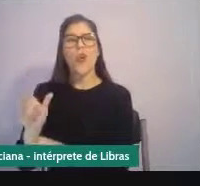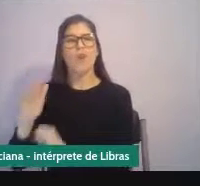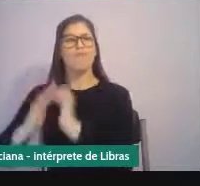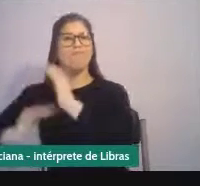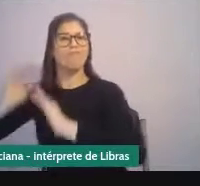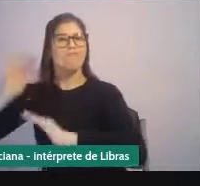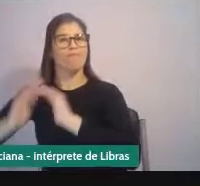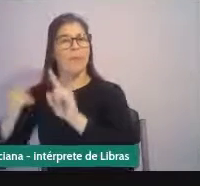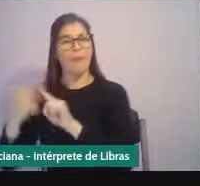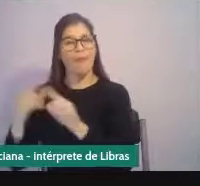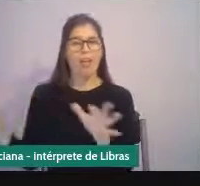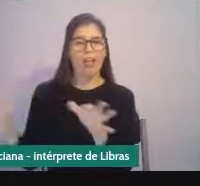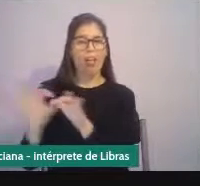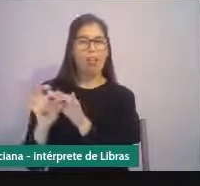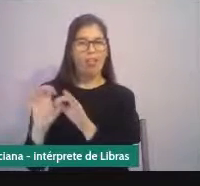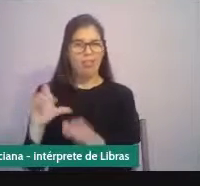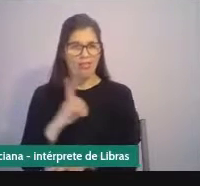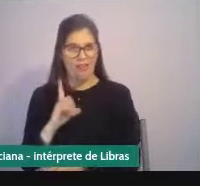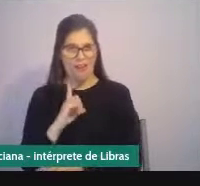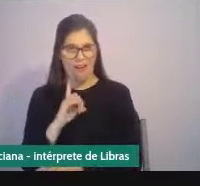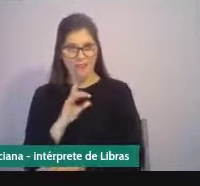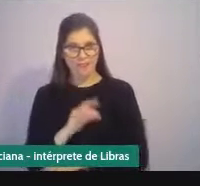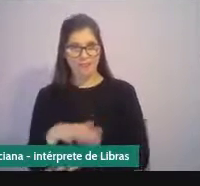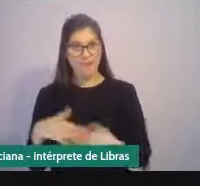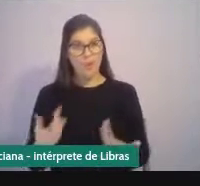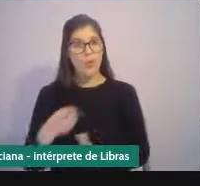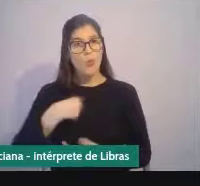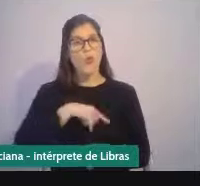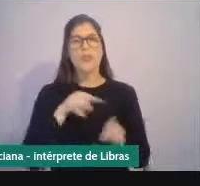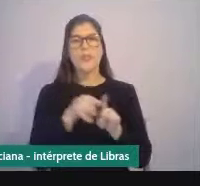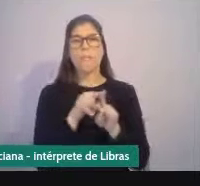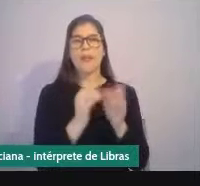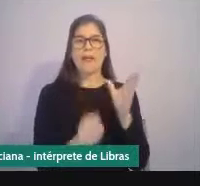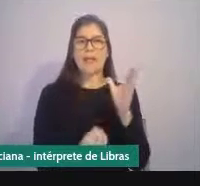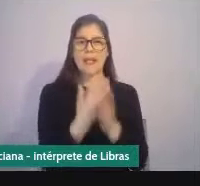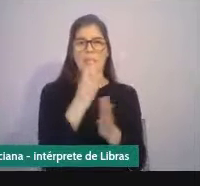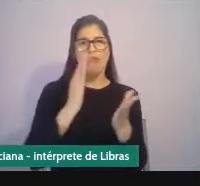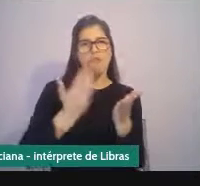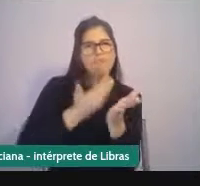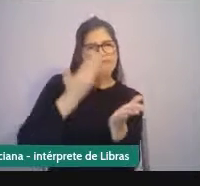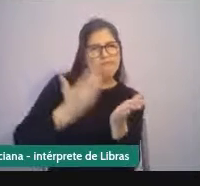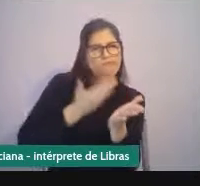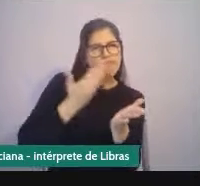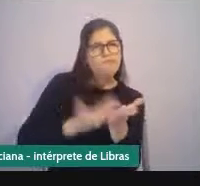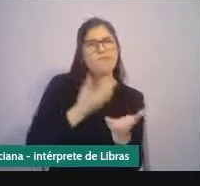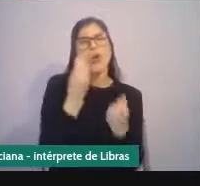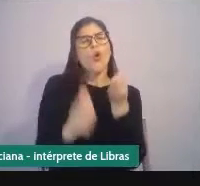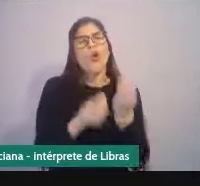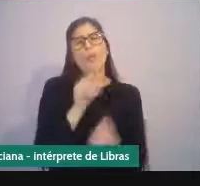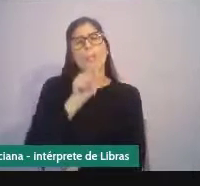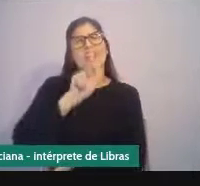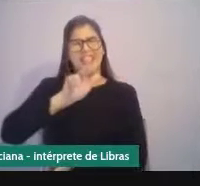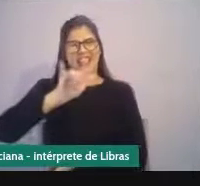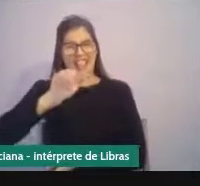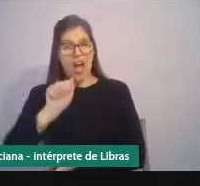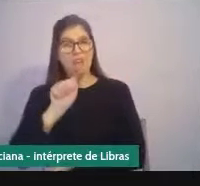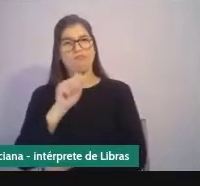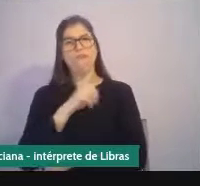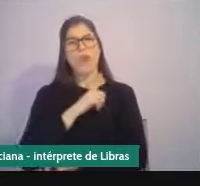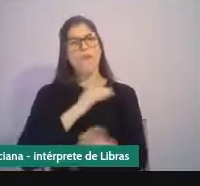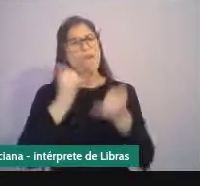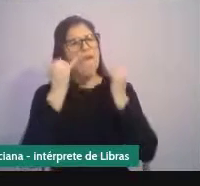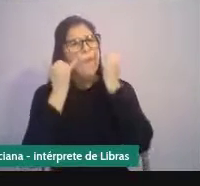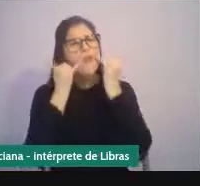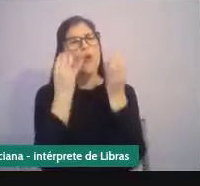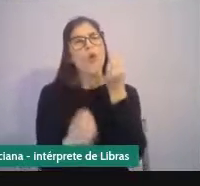área. Nesse processo, também, nós produzimos um guia de práticas pedagógicas e recursos educacionais para as atividades não presenciais no